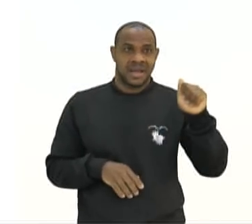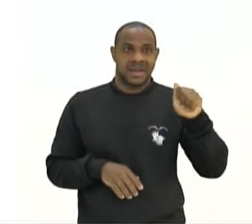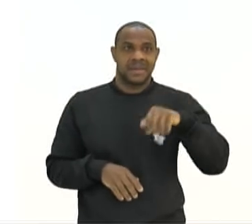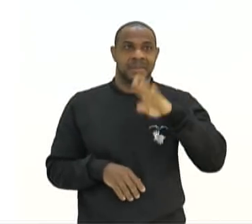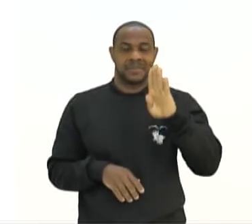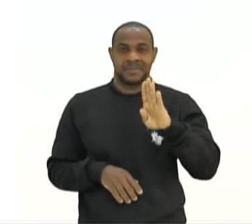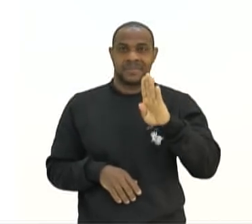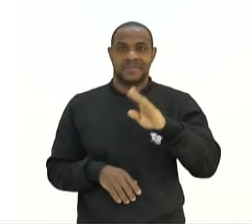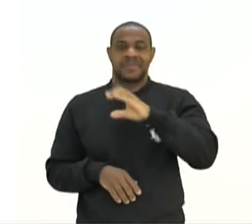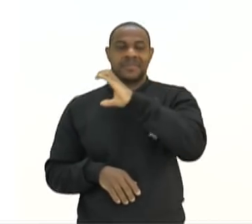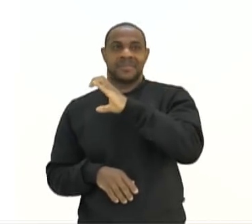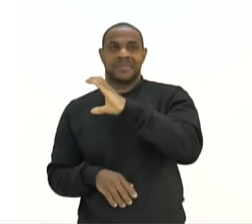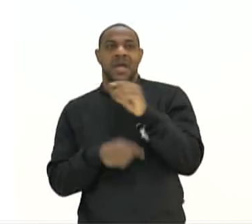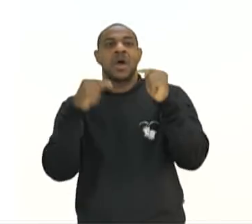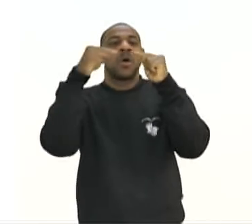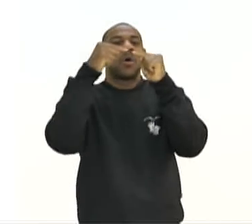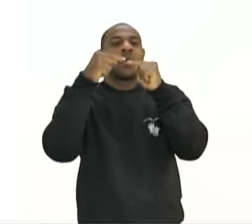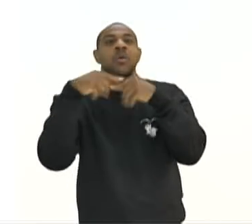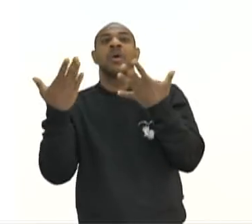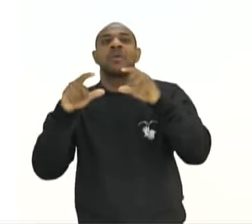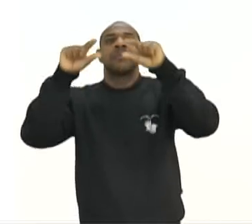B ou letter C?